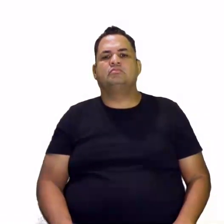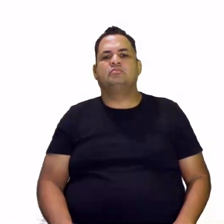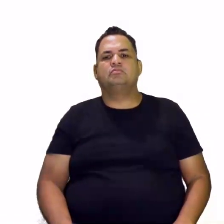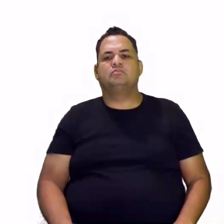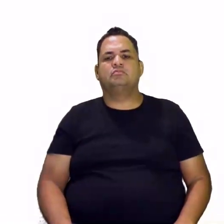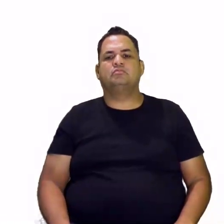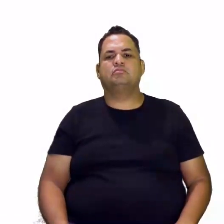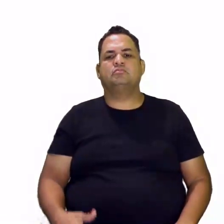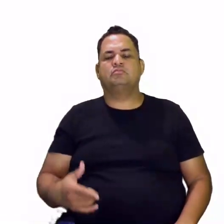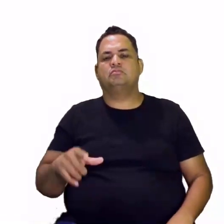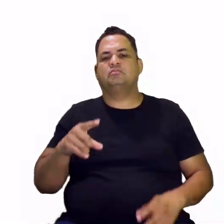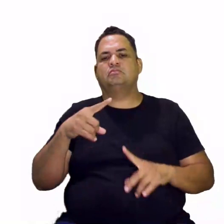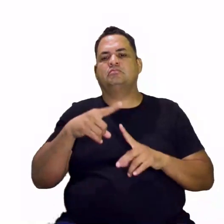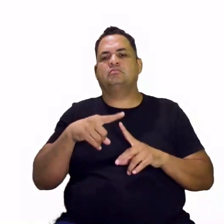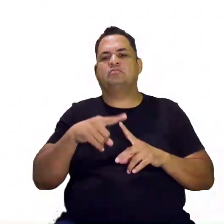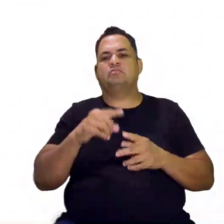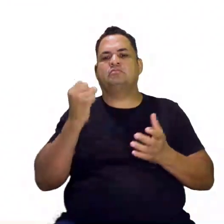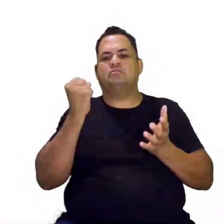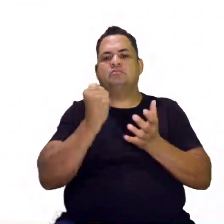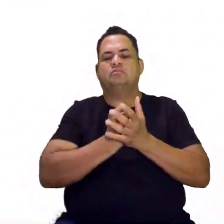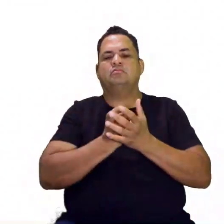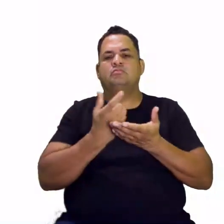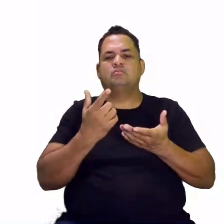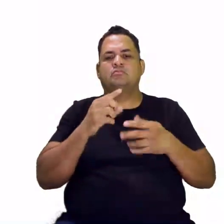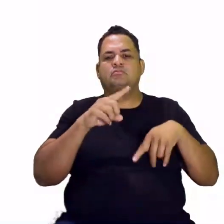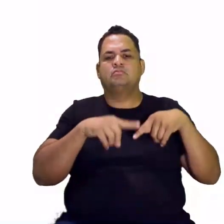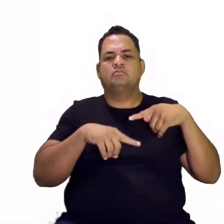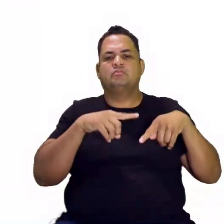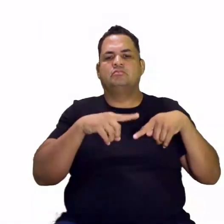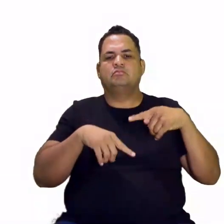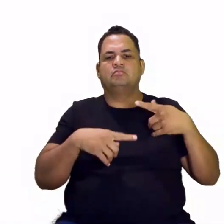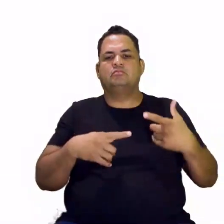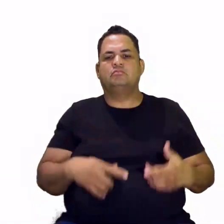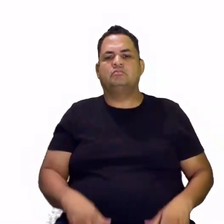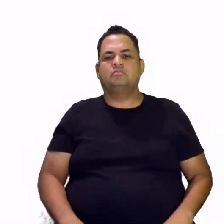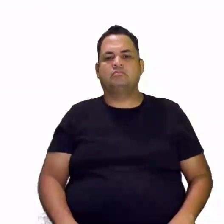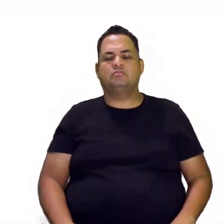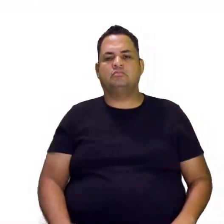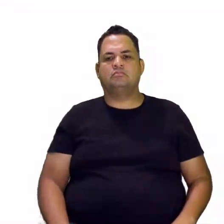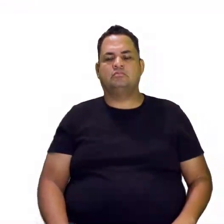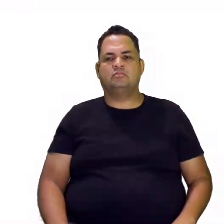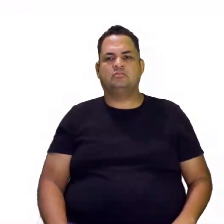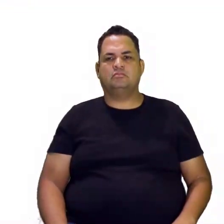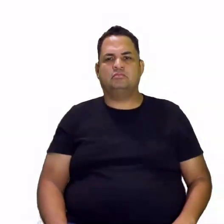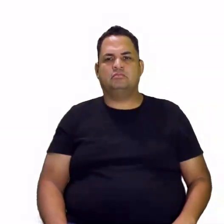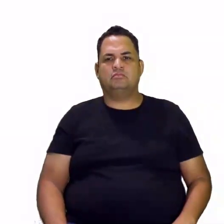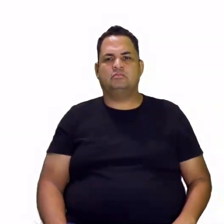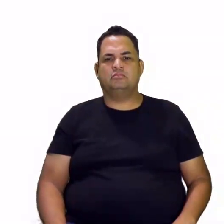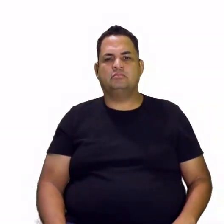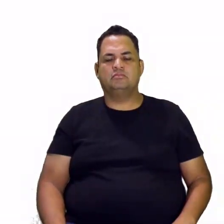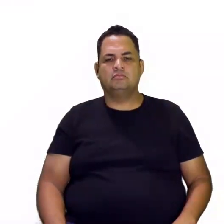outros tipos de fósseis que vão marcar as atividades. Olha lá.